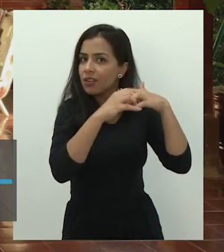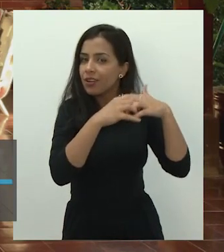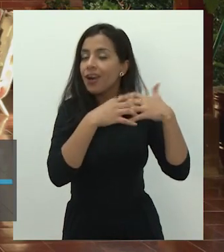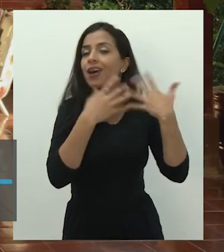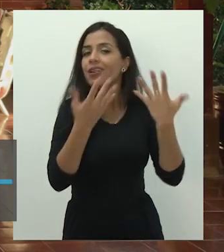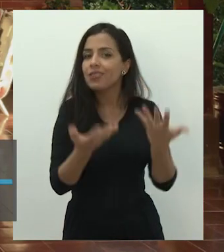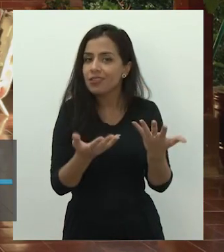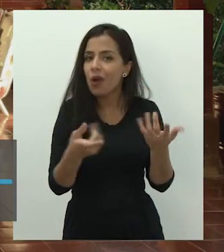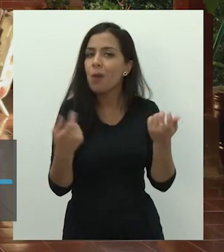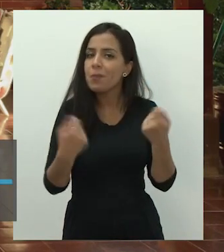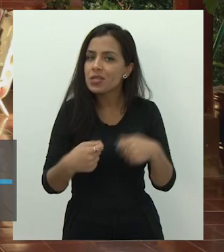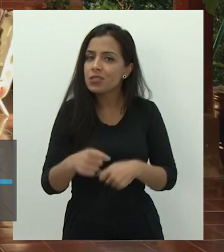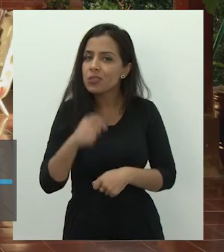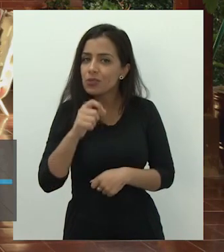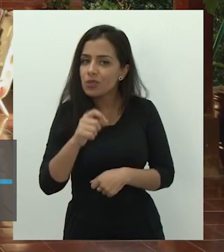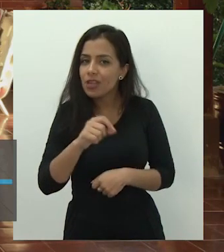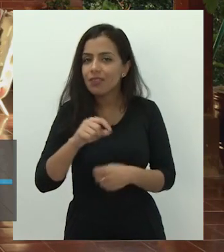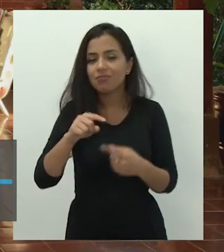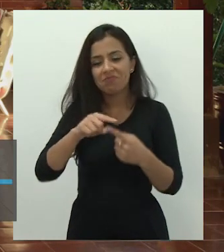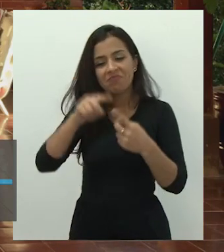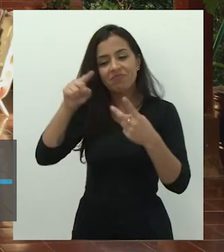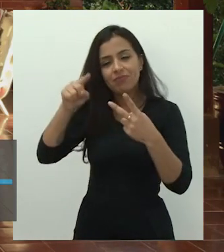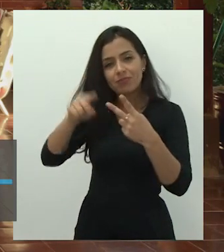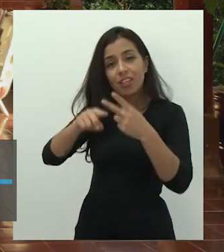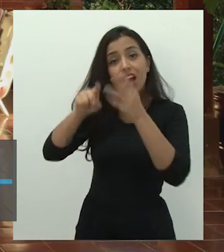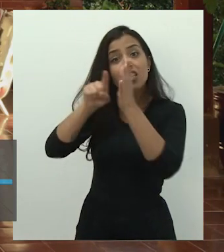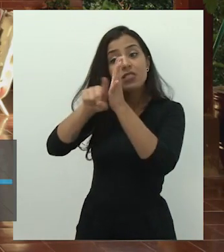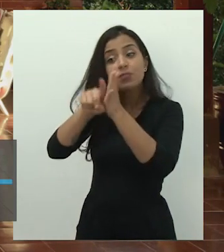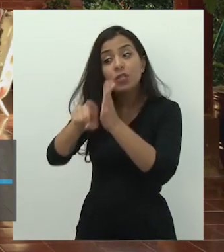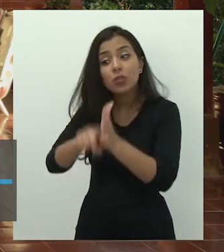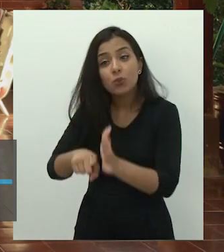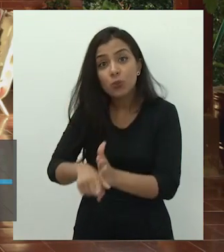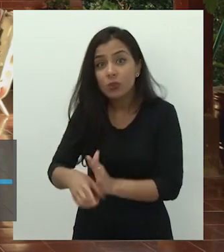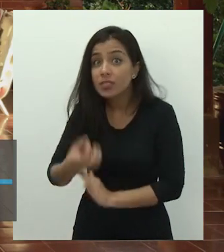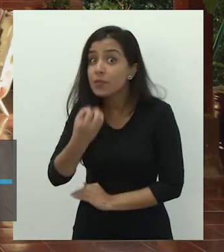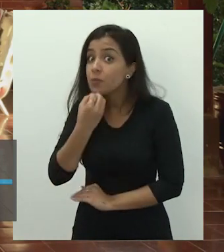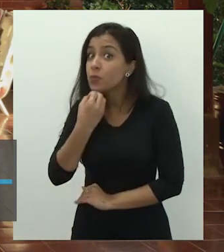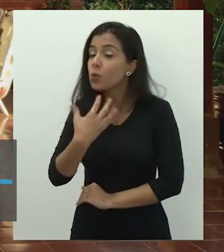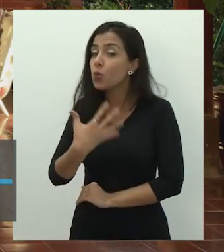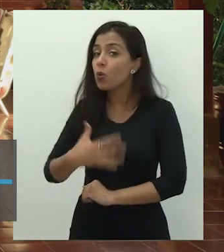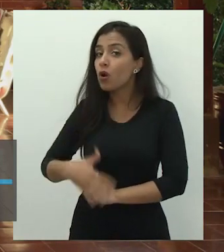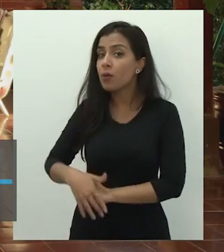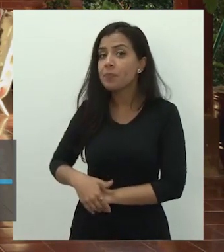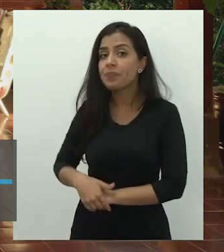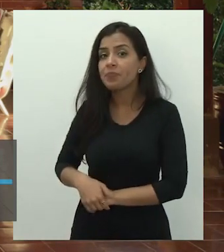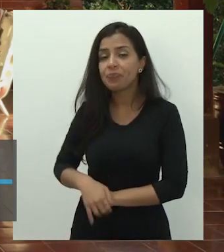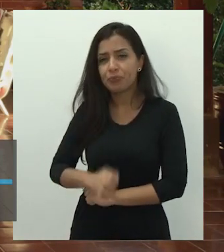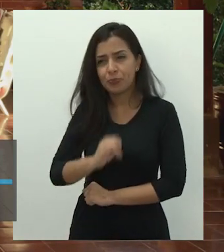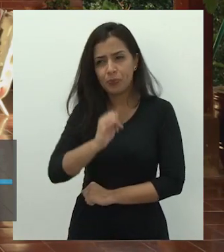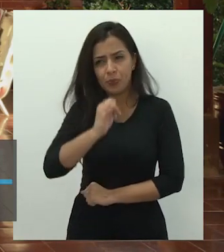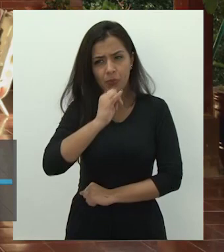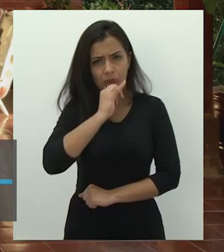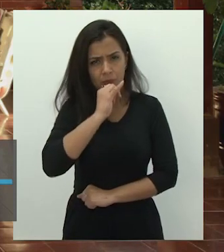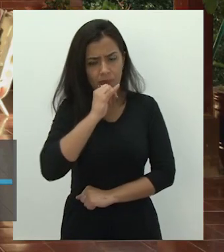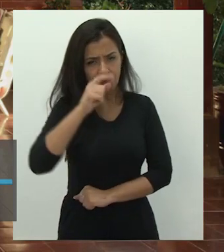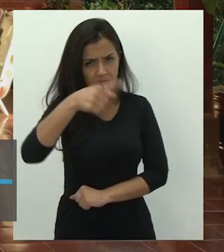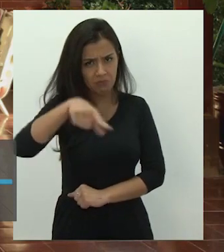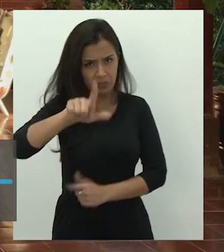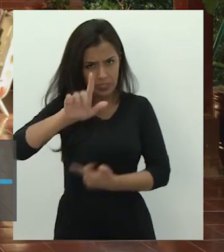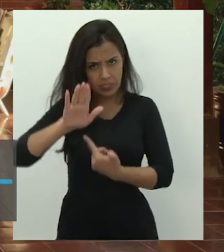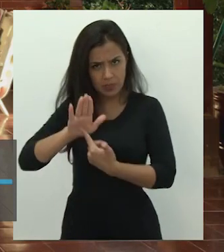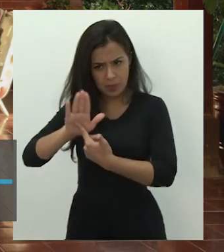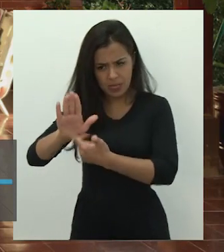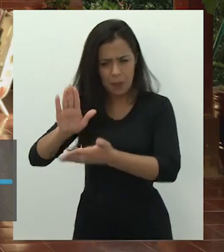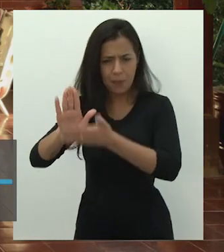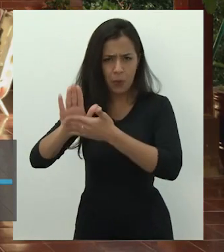do professor. Vamos ver como. Olha, vocês apresentam muitas